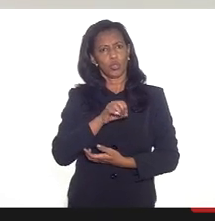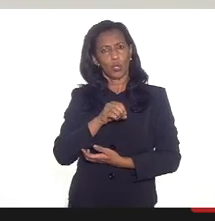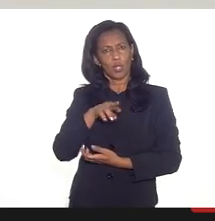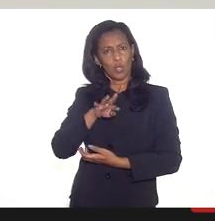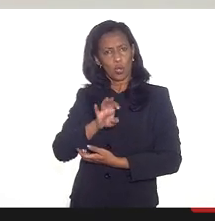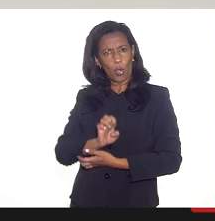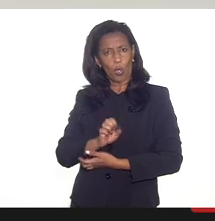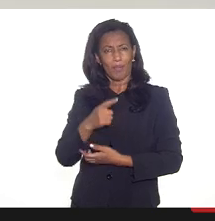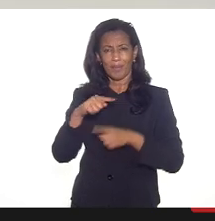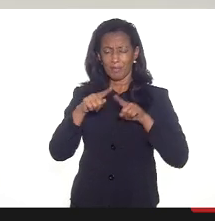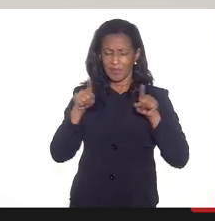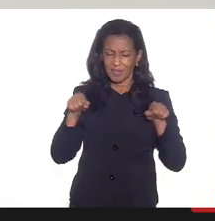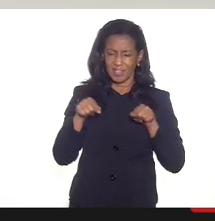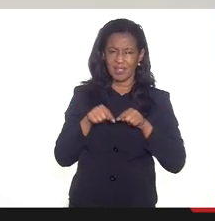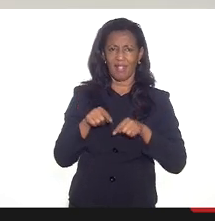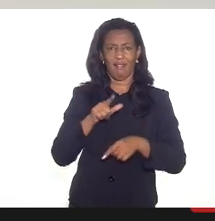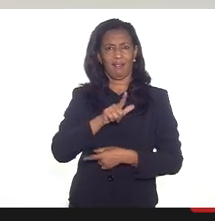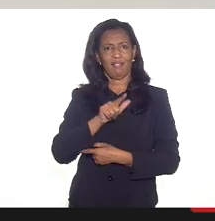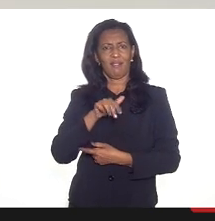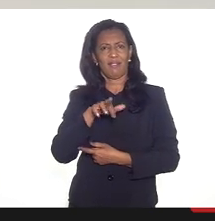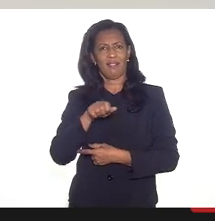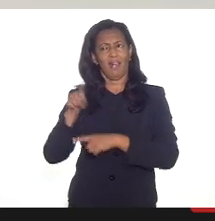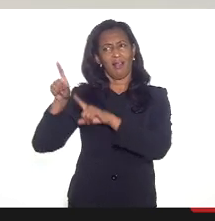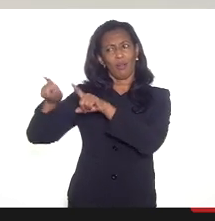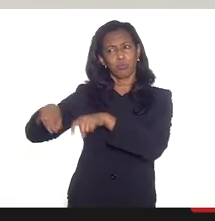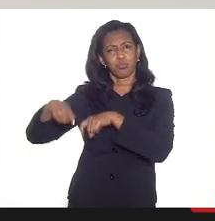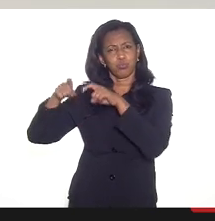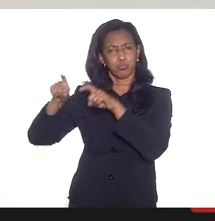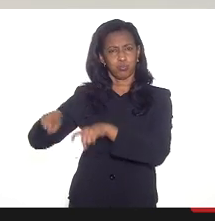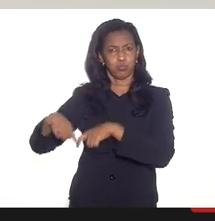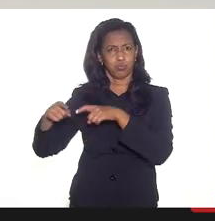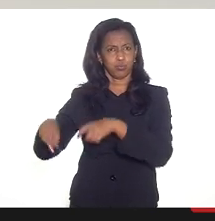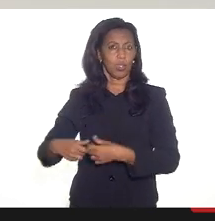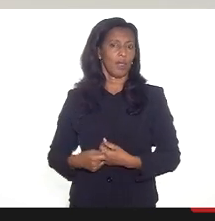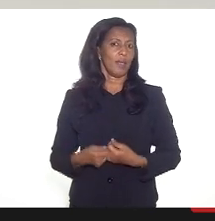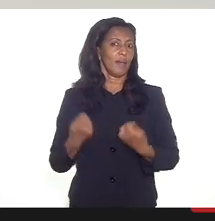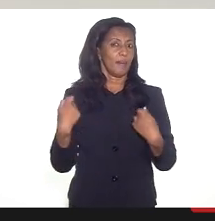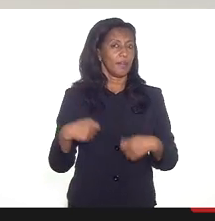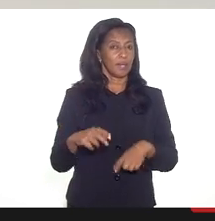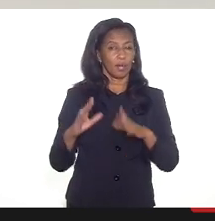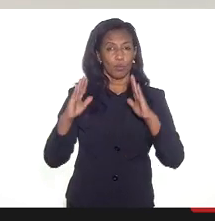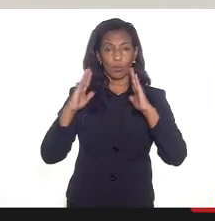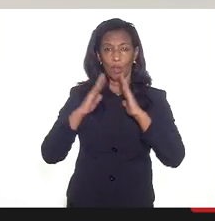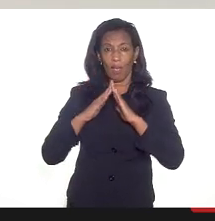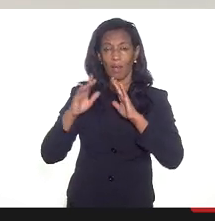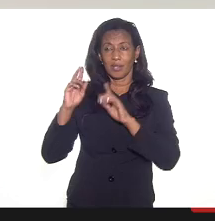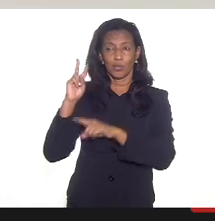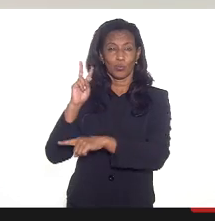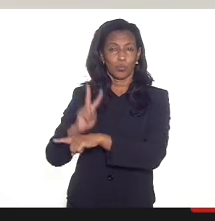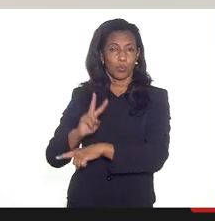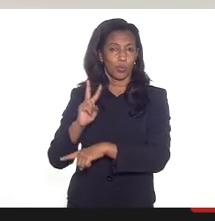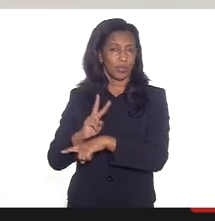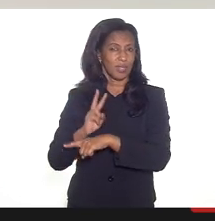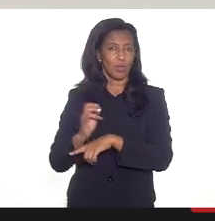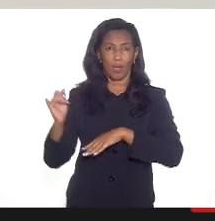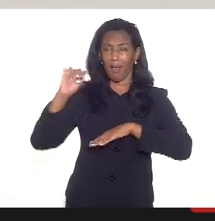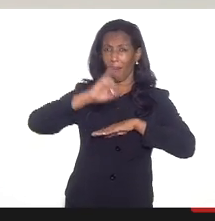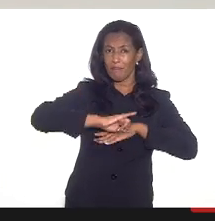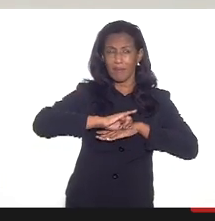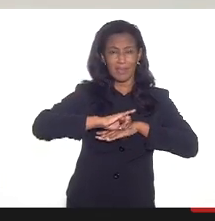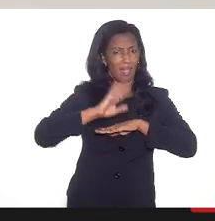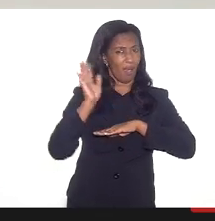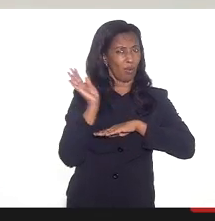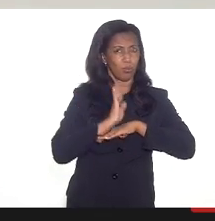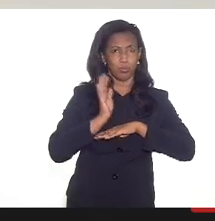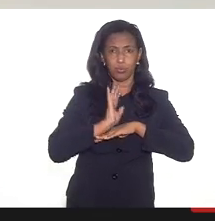precisamos de salas de lilás no interior, precisamos de abrigamento sigiloso, não só aqui na capital, porque o